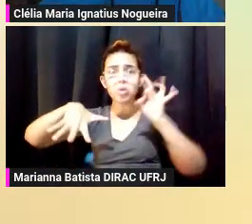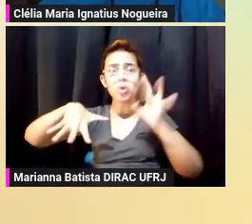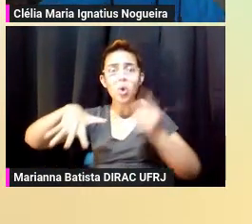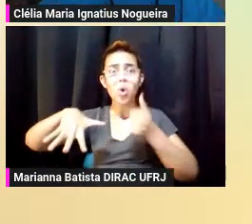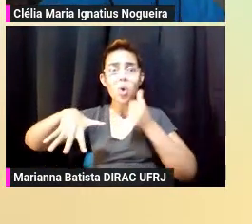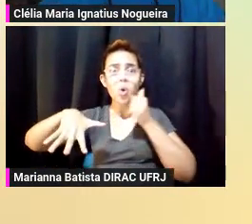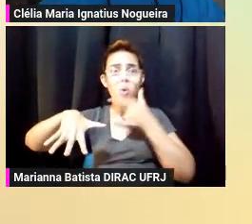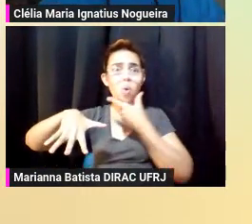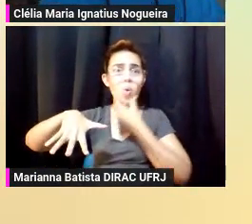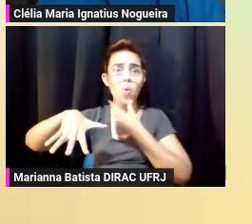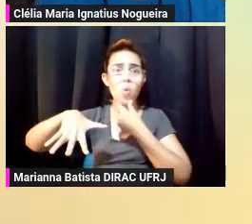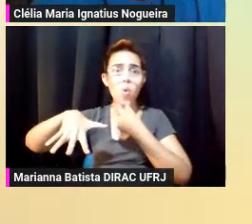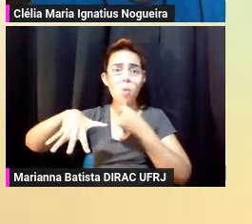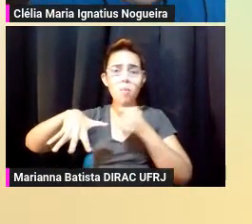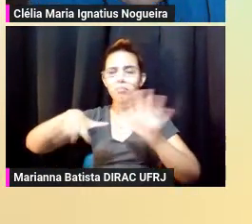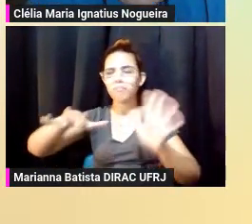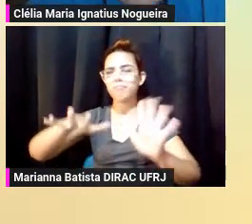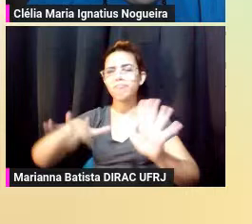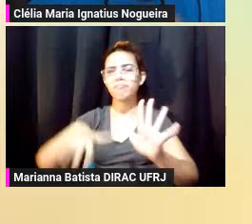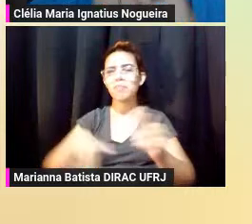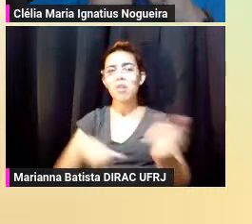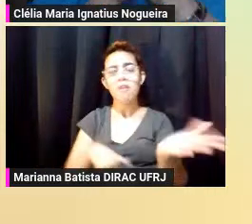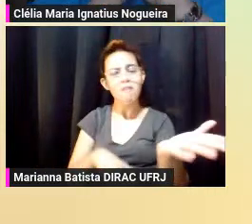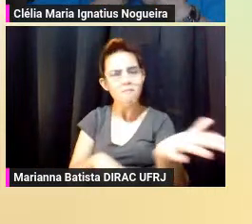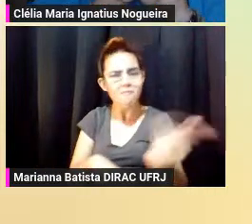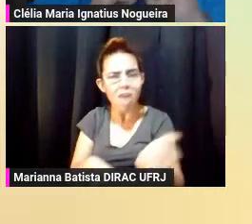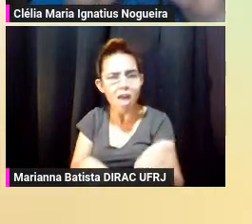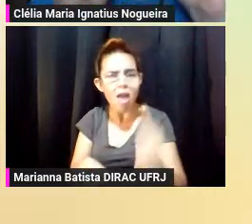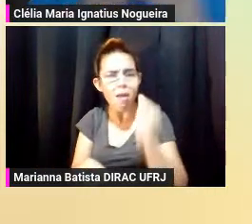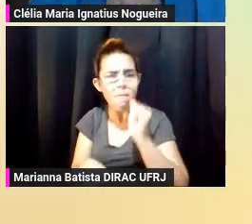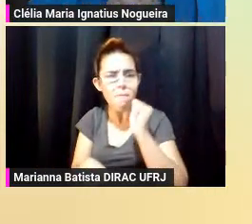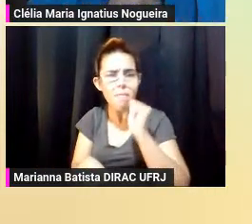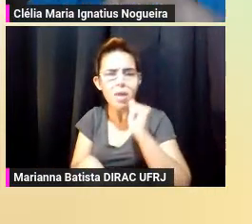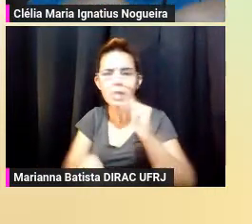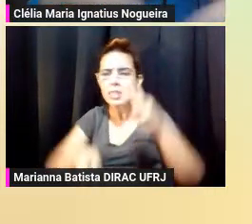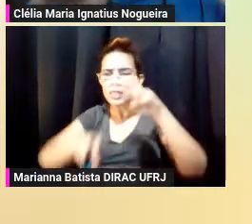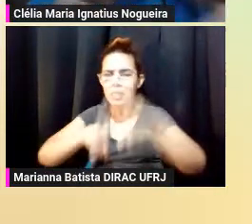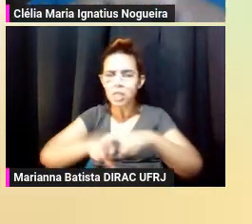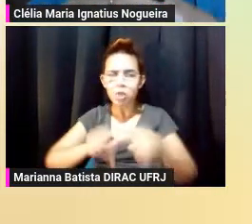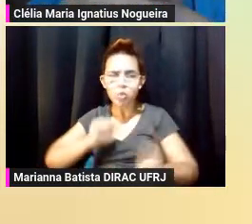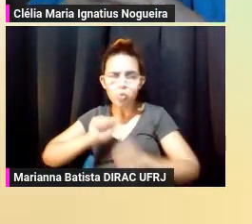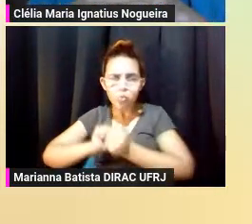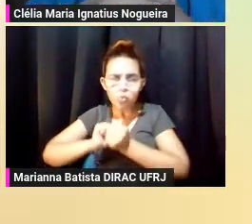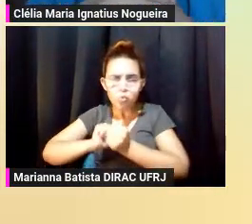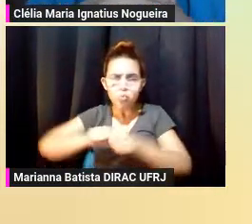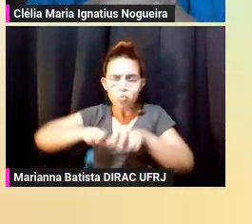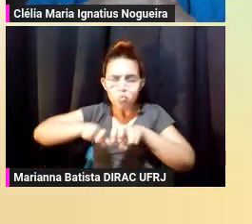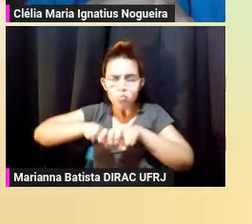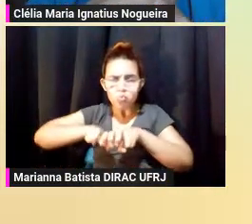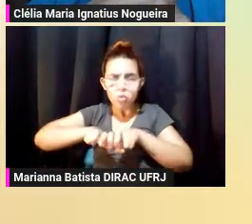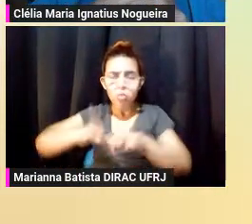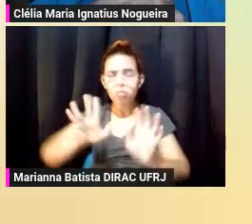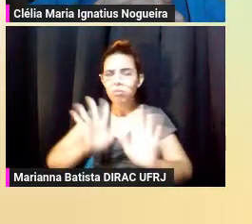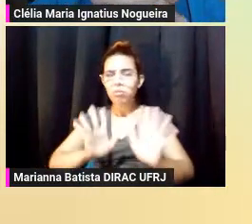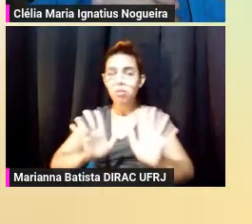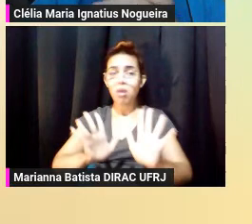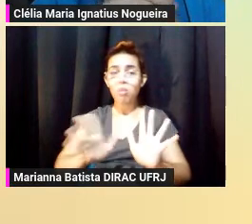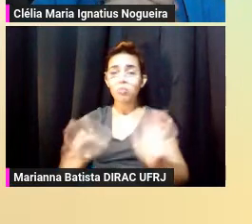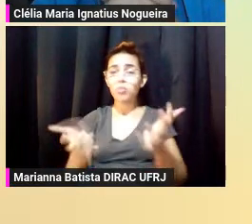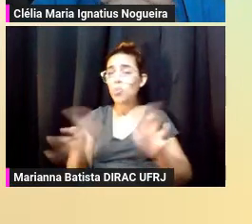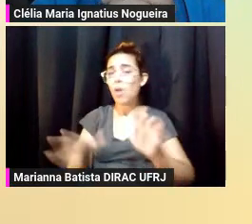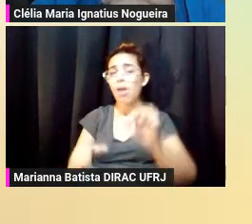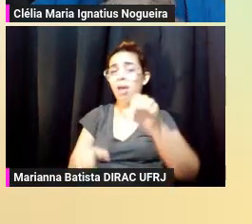sou professora de geometria analítica. Muito bem, mas pode passar o slide, por favor.